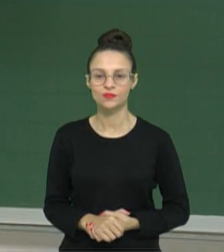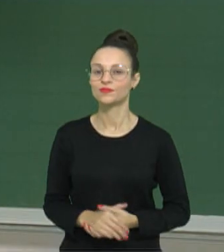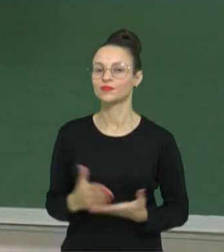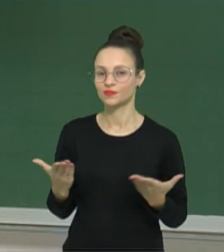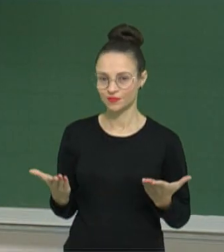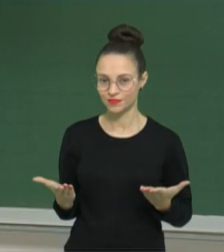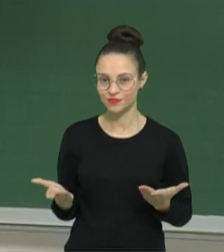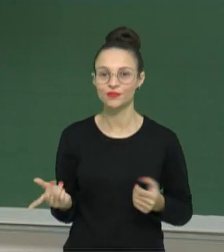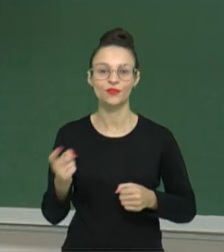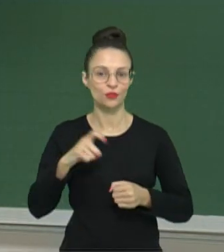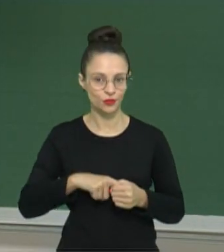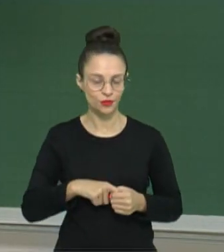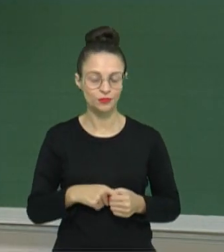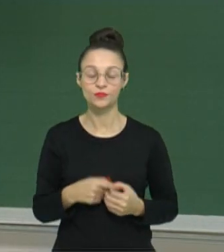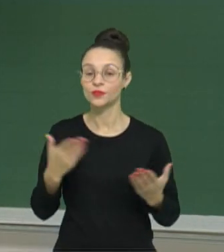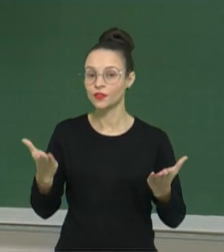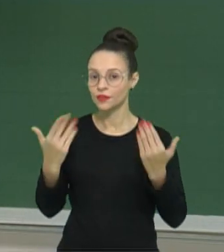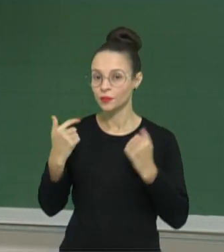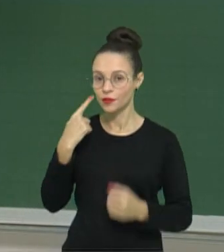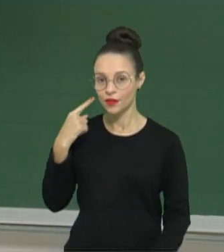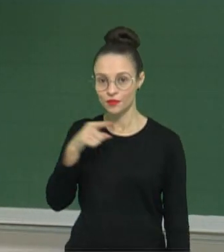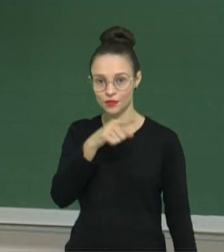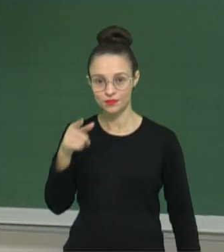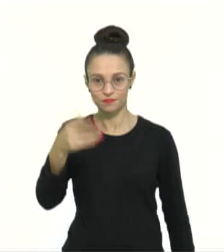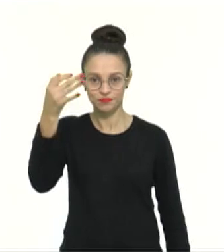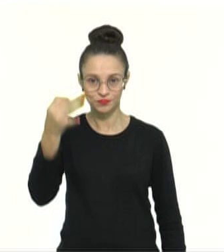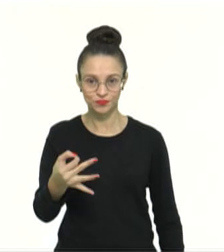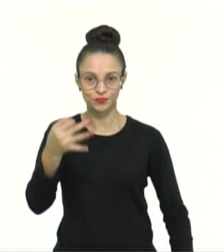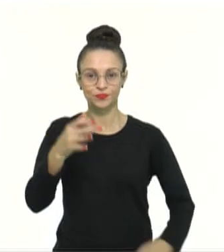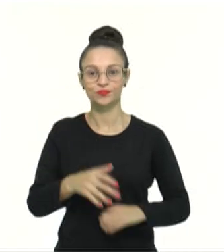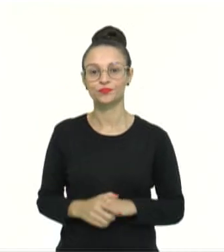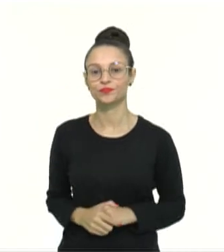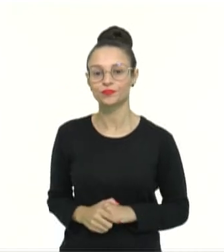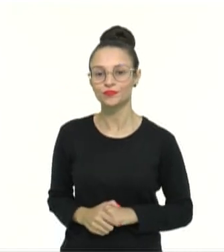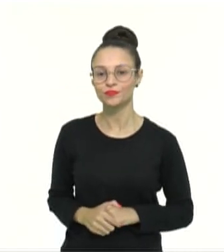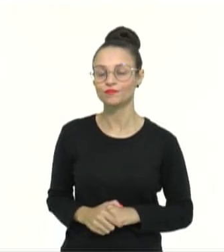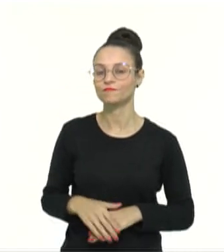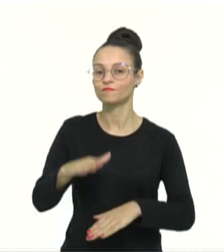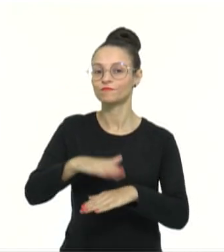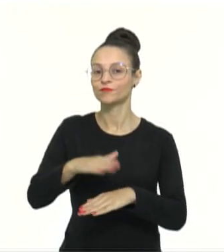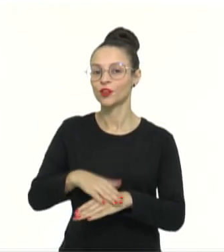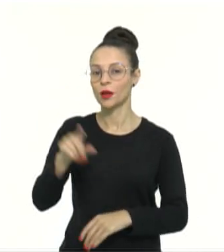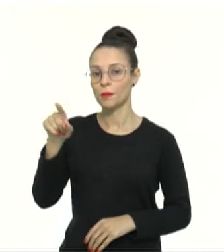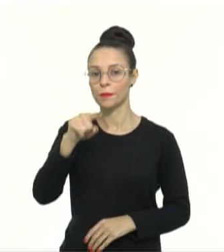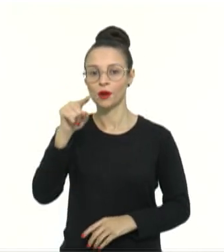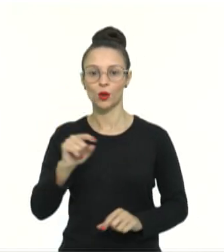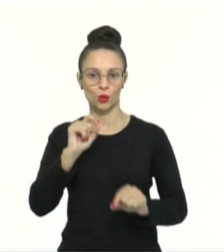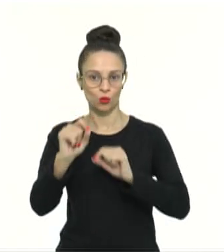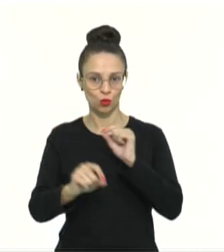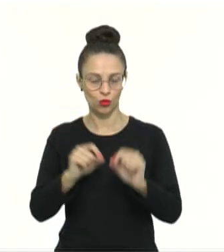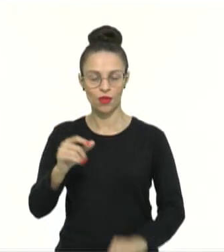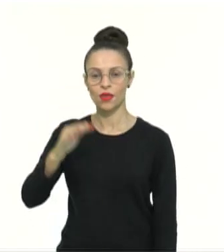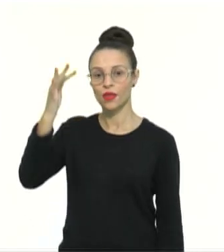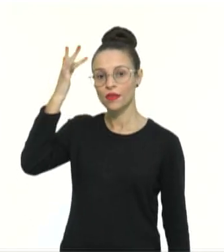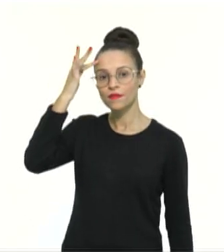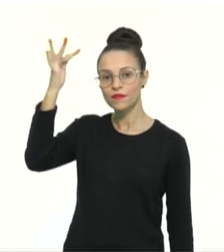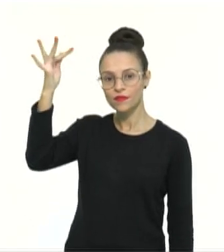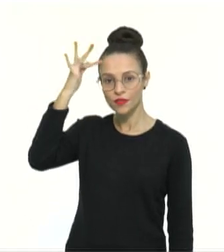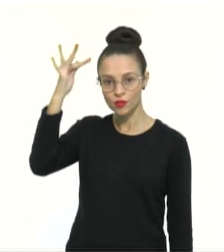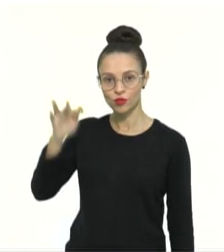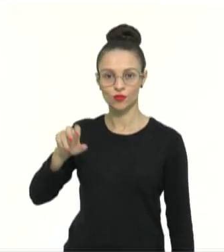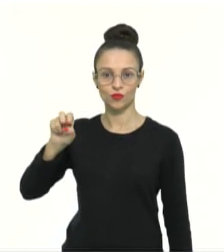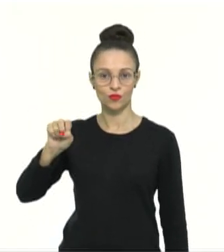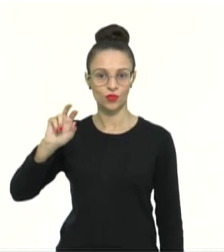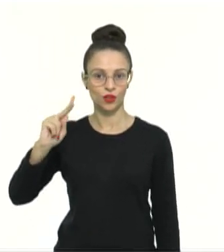Já voltamos. Vamos ver se você acertou? O que você marcou então? A filosofia de Schopenhauer é famosa por seu